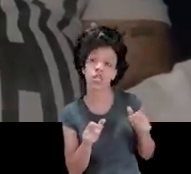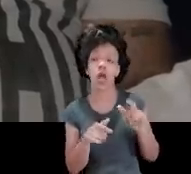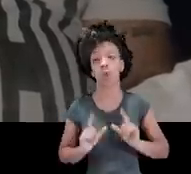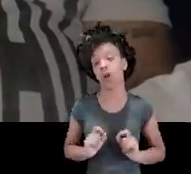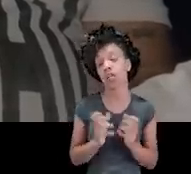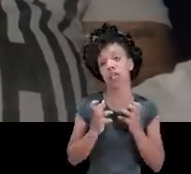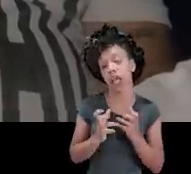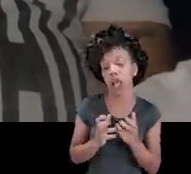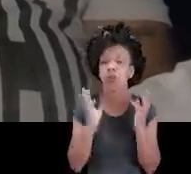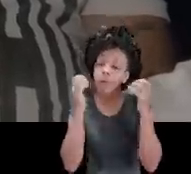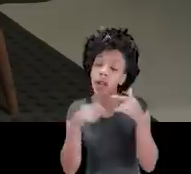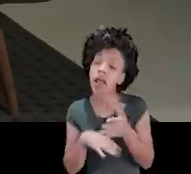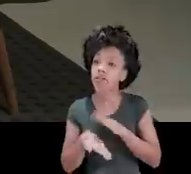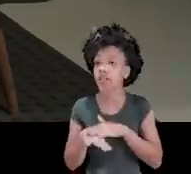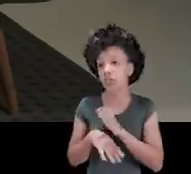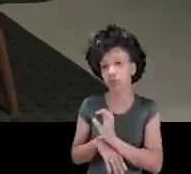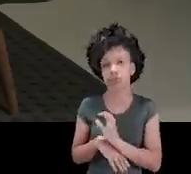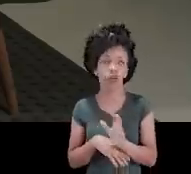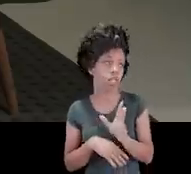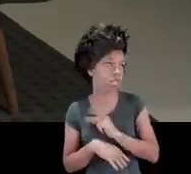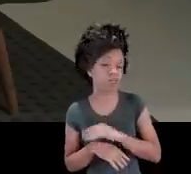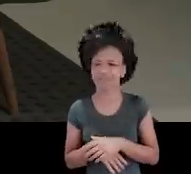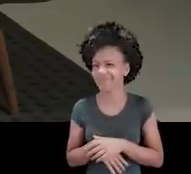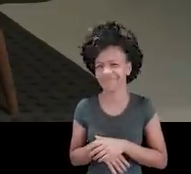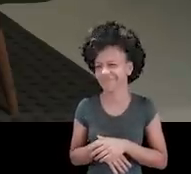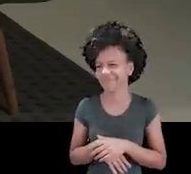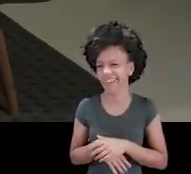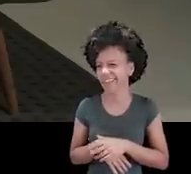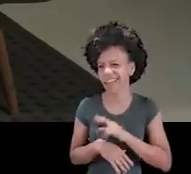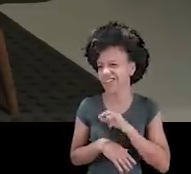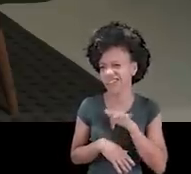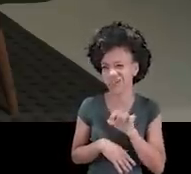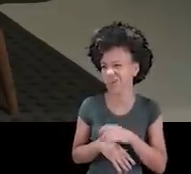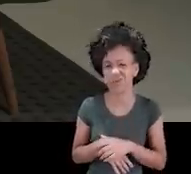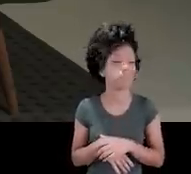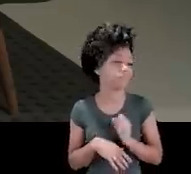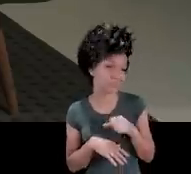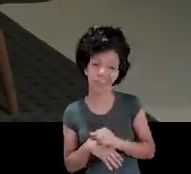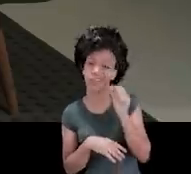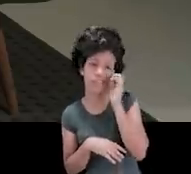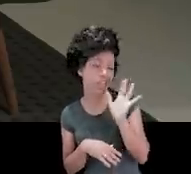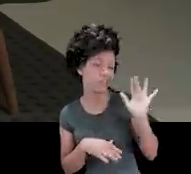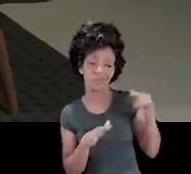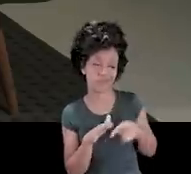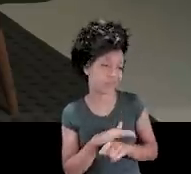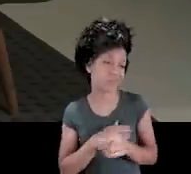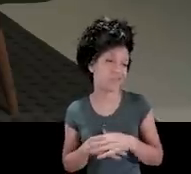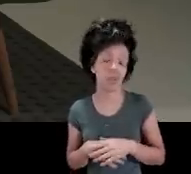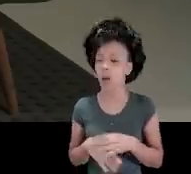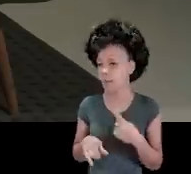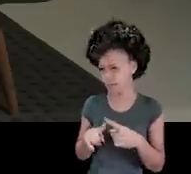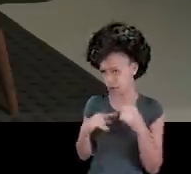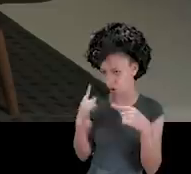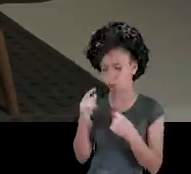cabelo e ela fazendo isso. Ai, que absurdo. Nossa, que ridículo, né, cara? Os caras são muito loucos. Eles viajam muito profundamente. Olha que bizarro. Porque olha só que louco